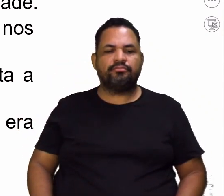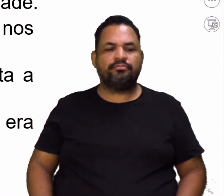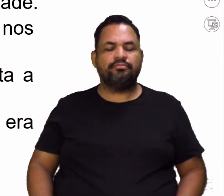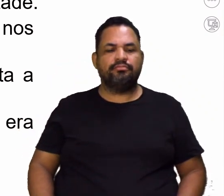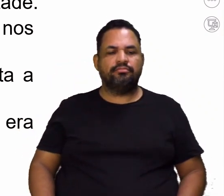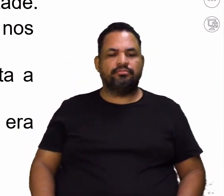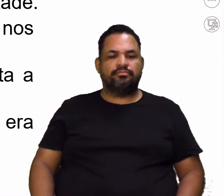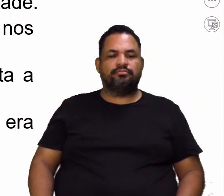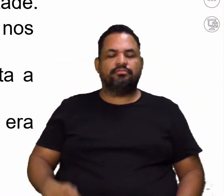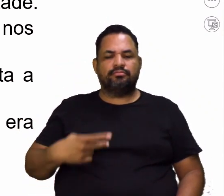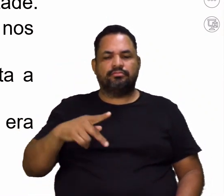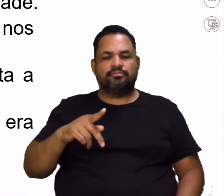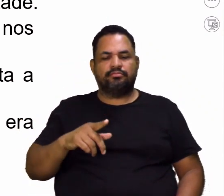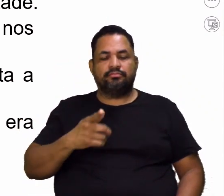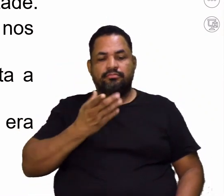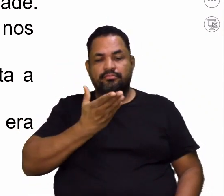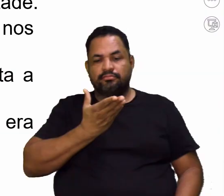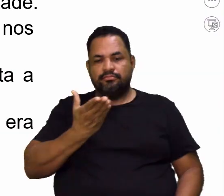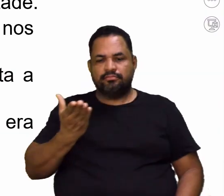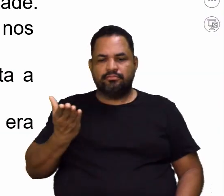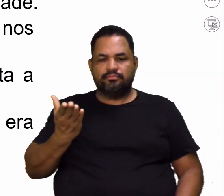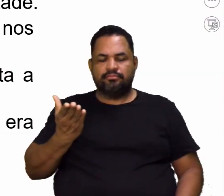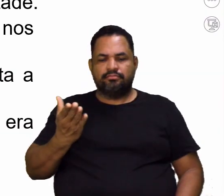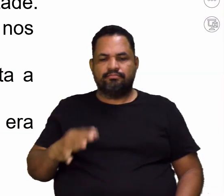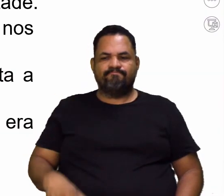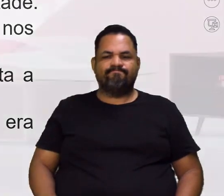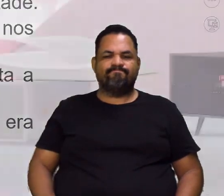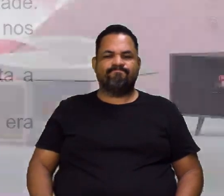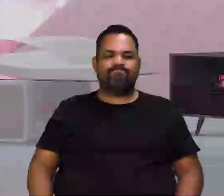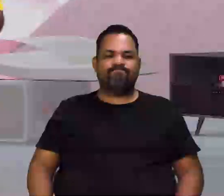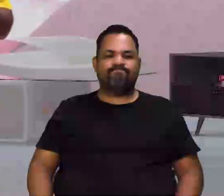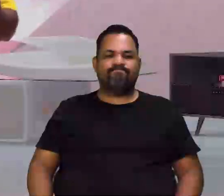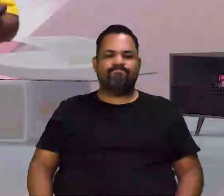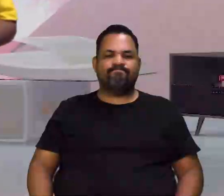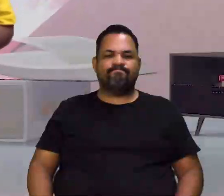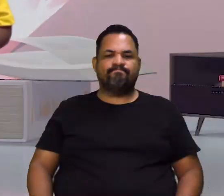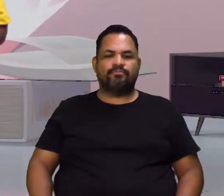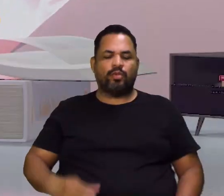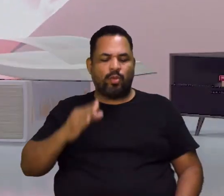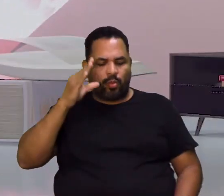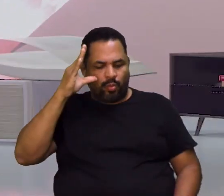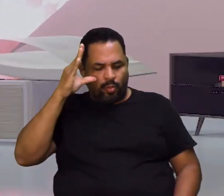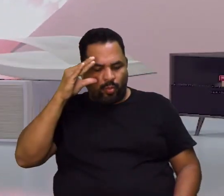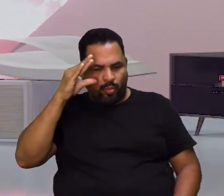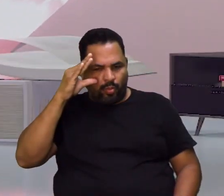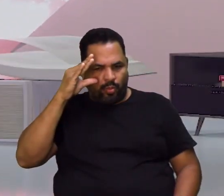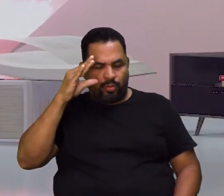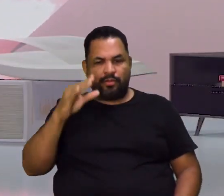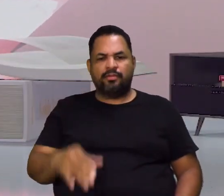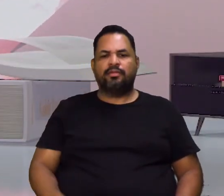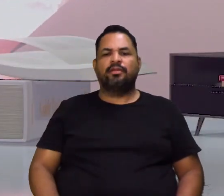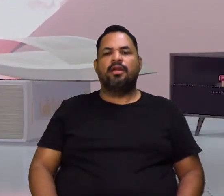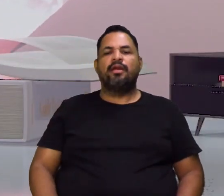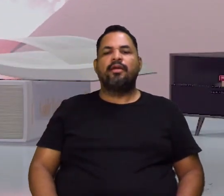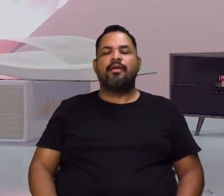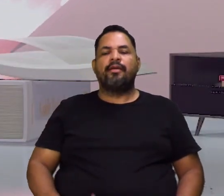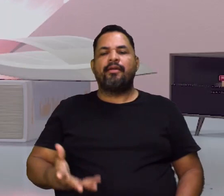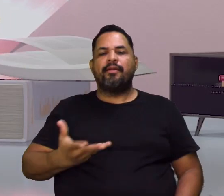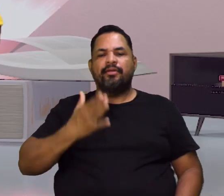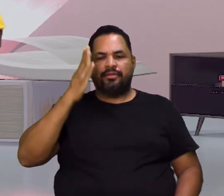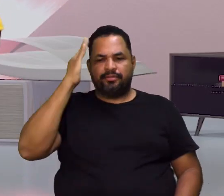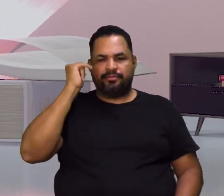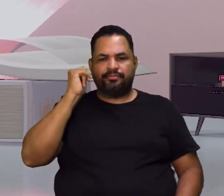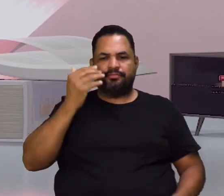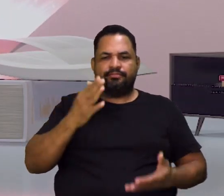para você não ficar assim ficou curioso né quer saber